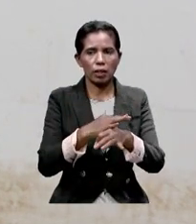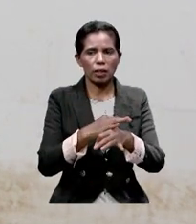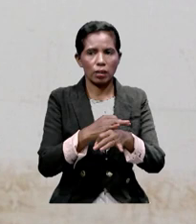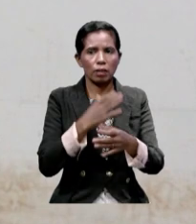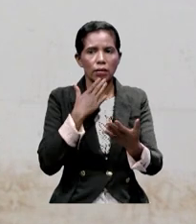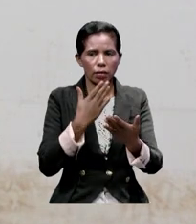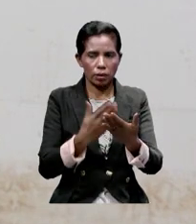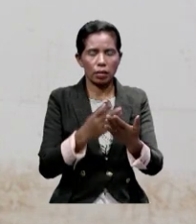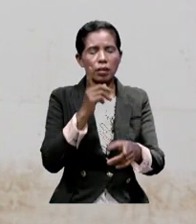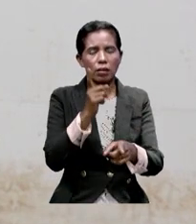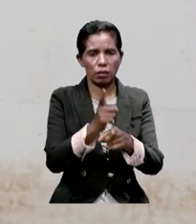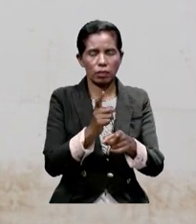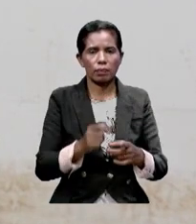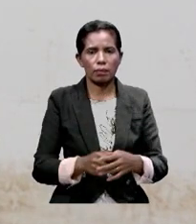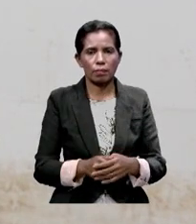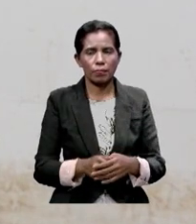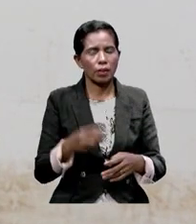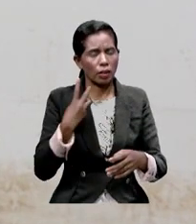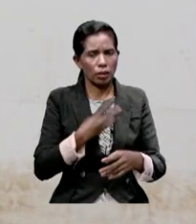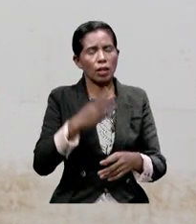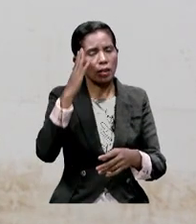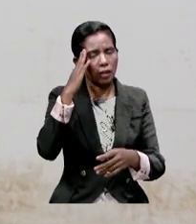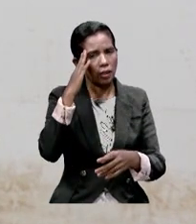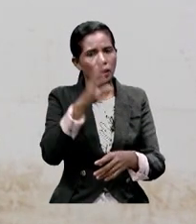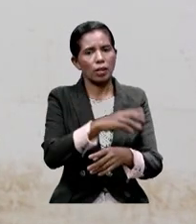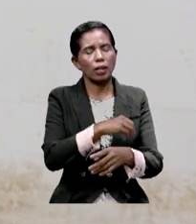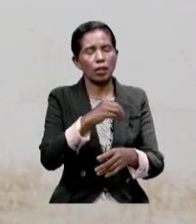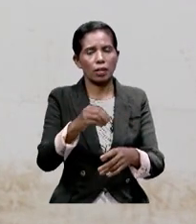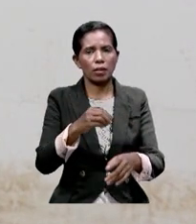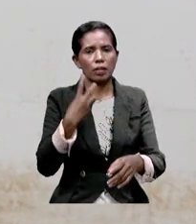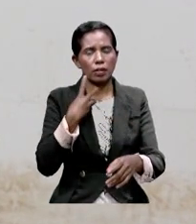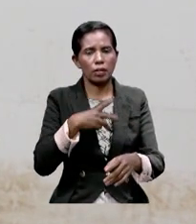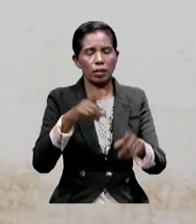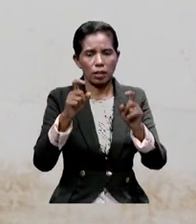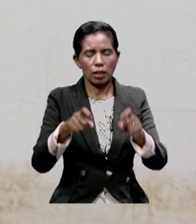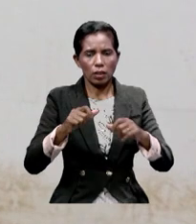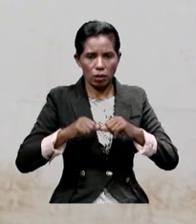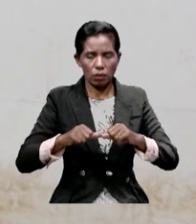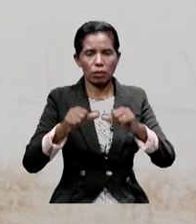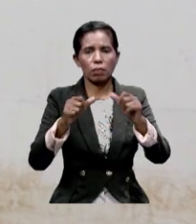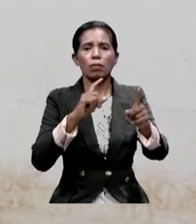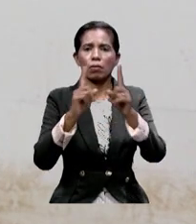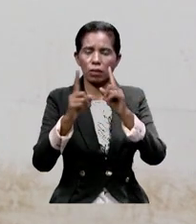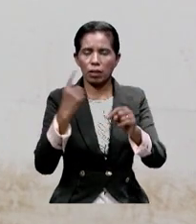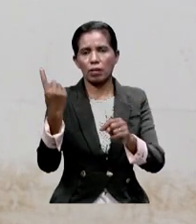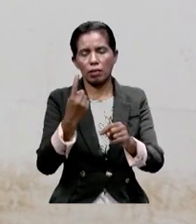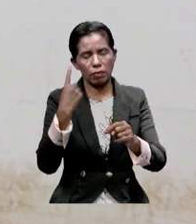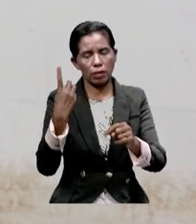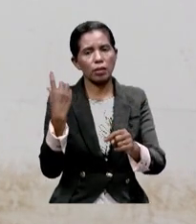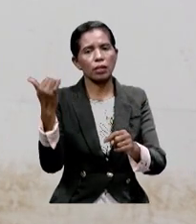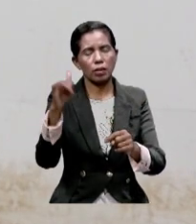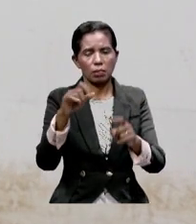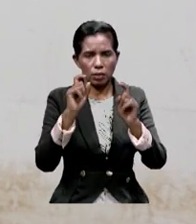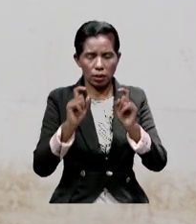liu. Ita reconhece, mas ainda nem tem situação, mas ita tem que continuar com a alia. Nós iramos ter